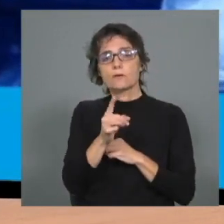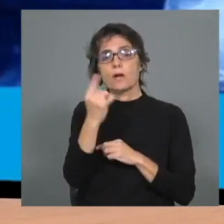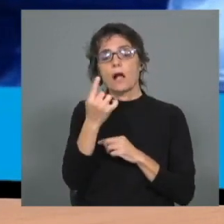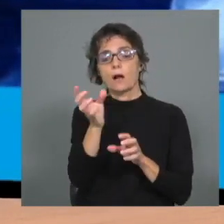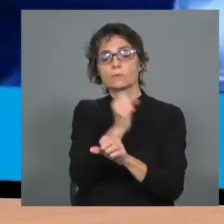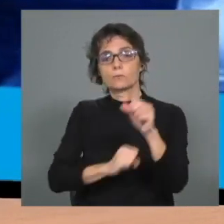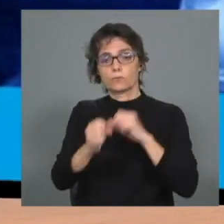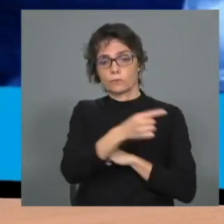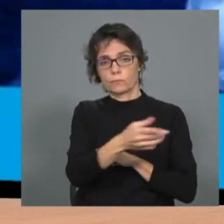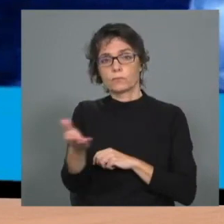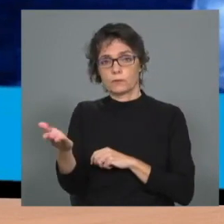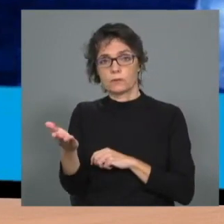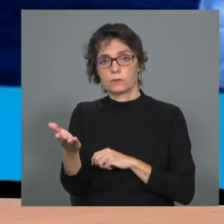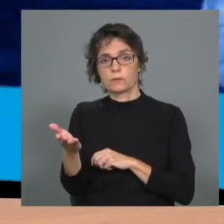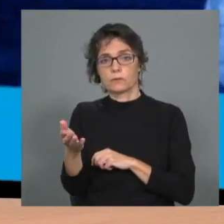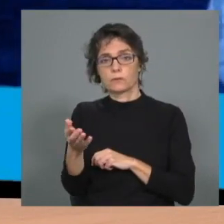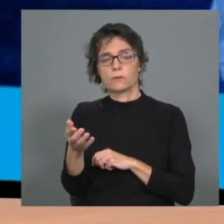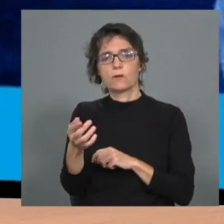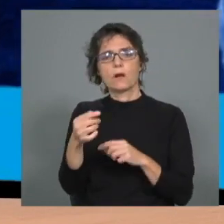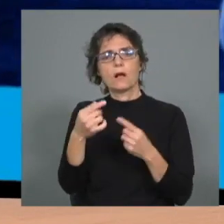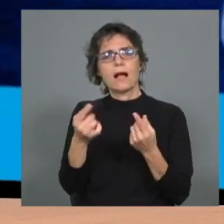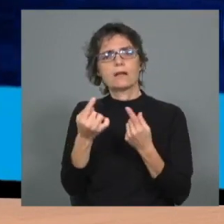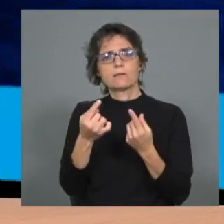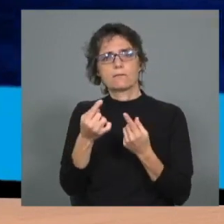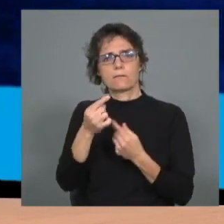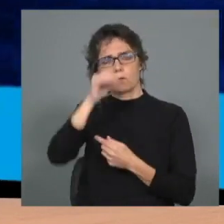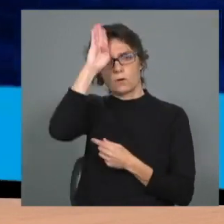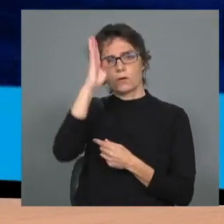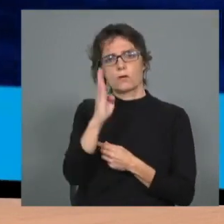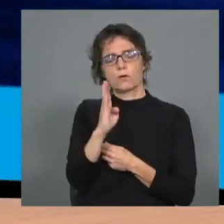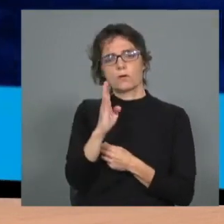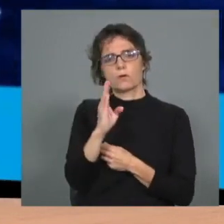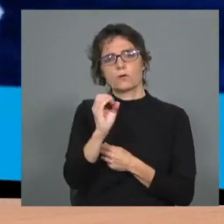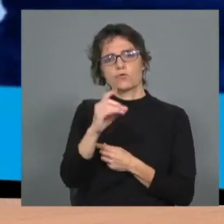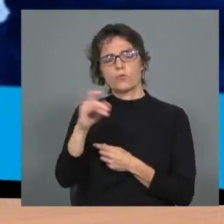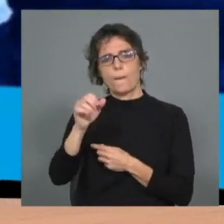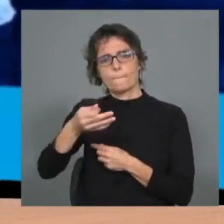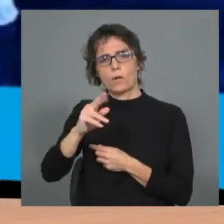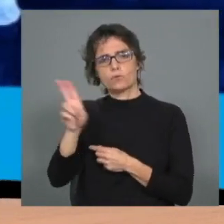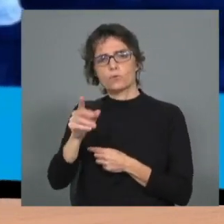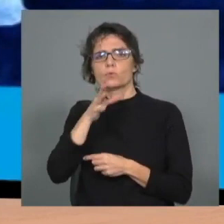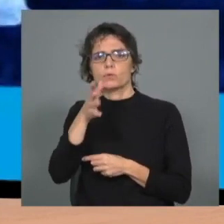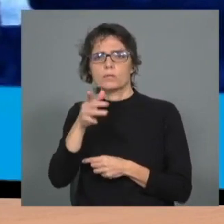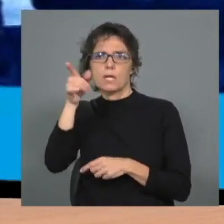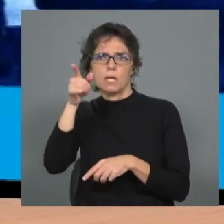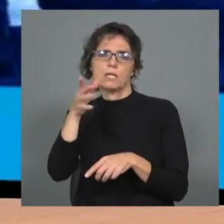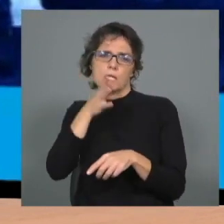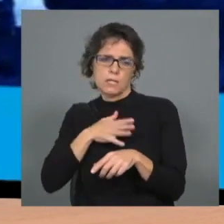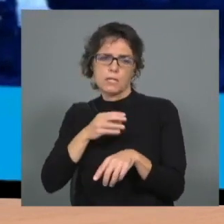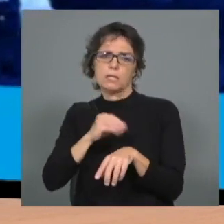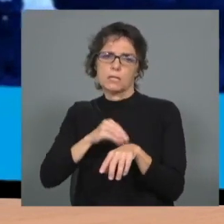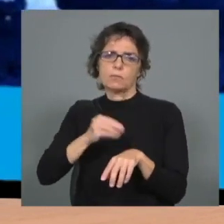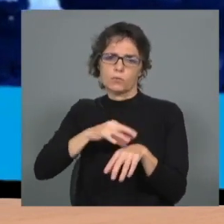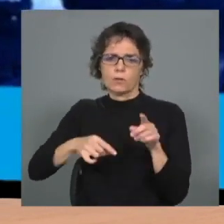movimentos subvertem a compreensão do próprio João Paulo II para justificar suas práticas, né? Por exemplo, João Paulo II foi muito aberto ao diálogo